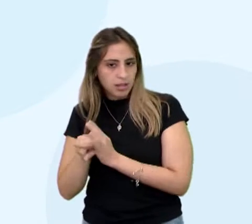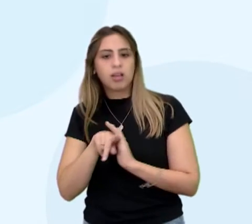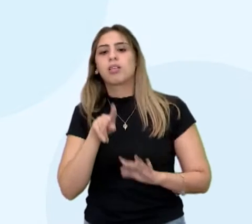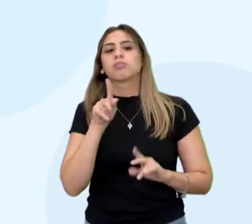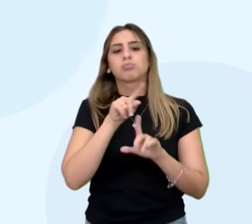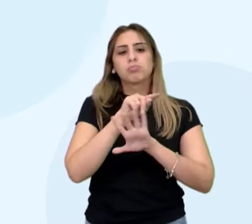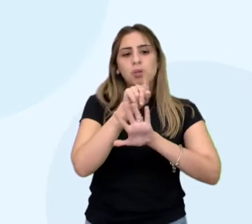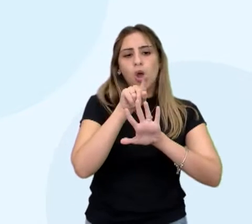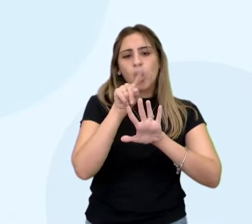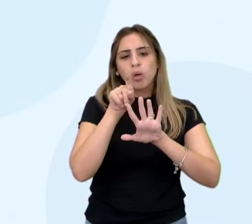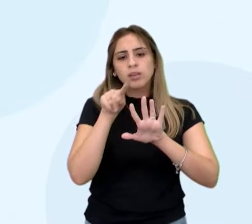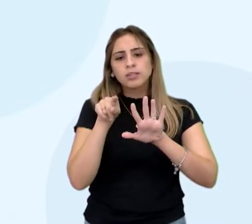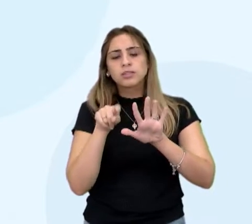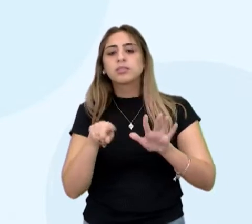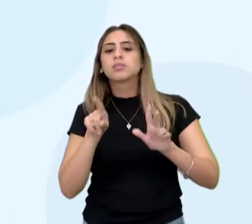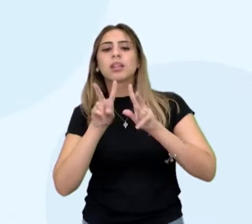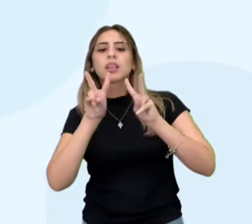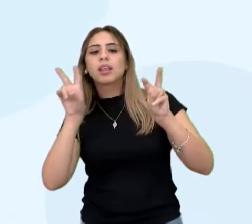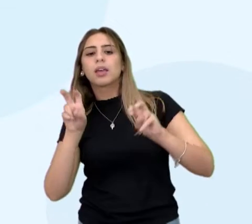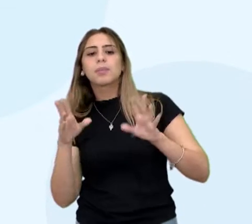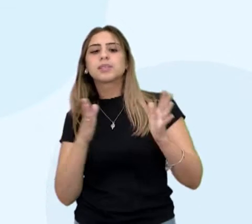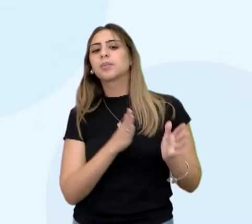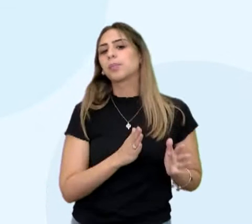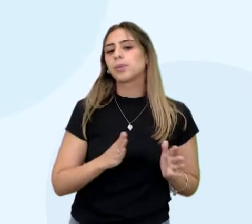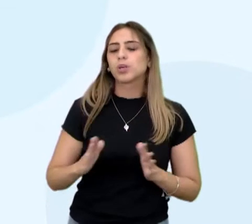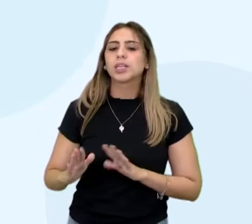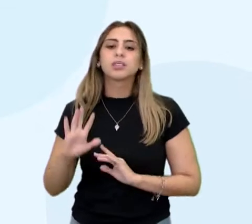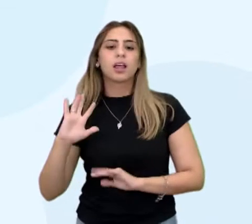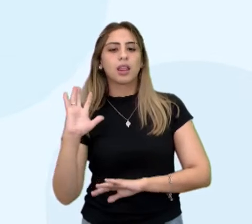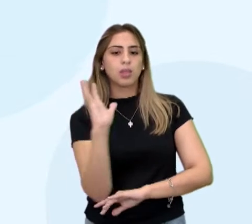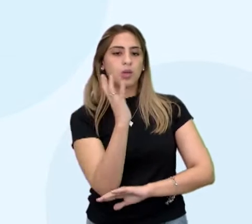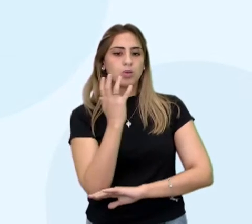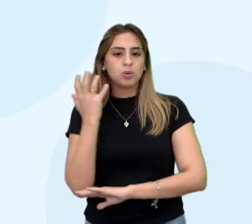hipóteses sobre temas e processos,